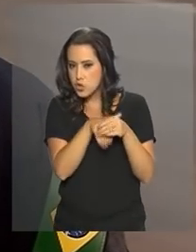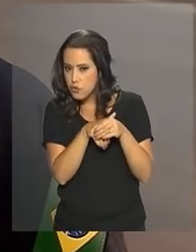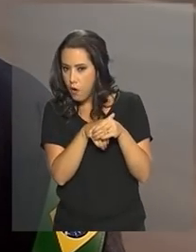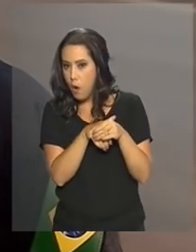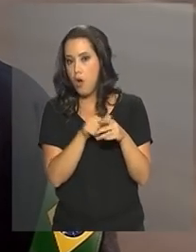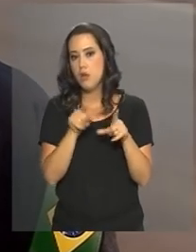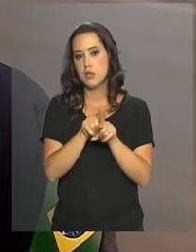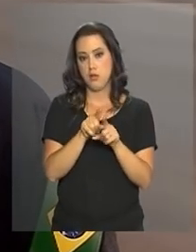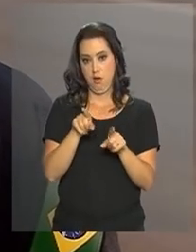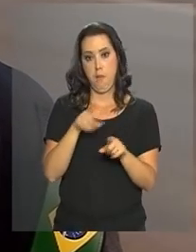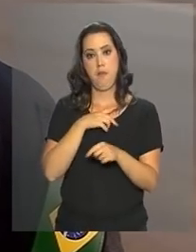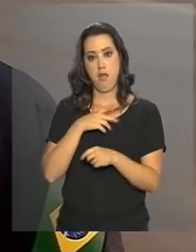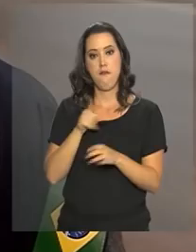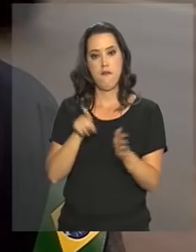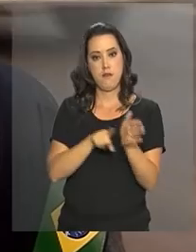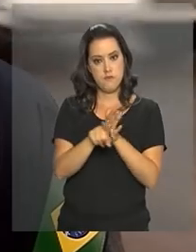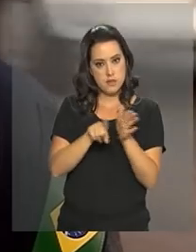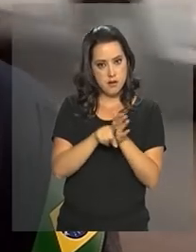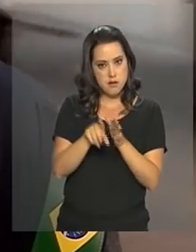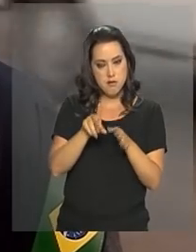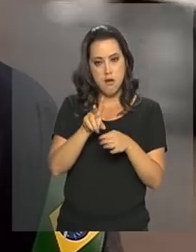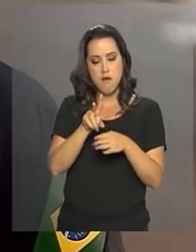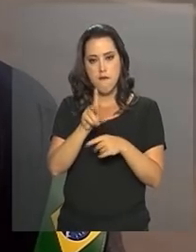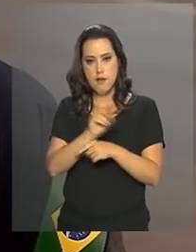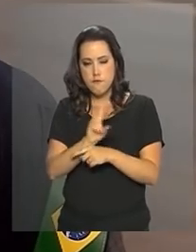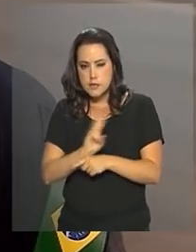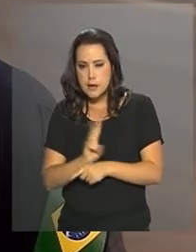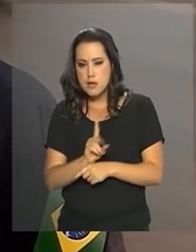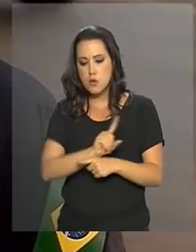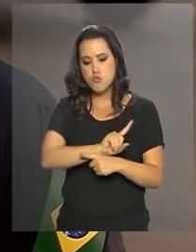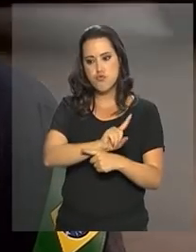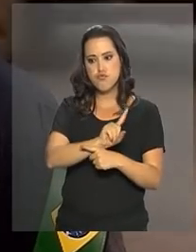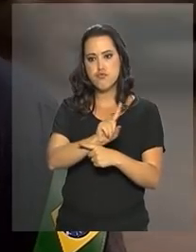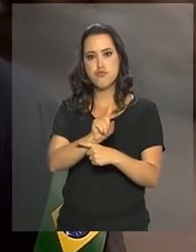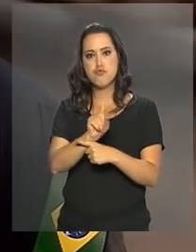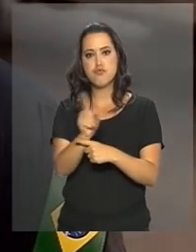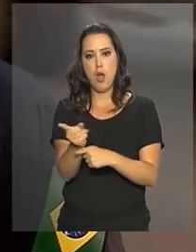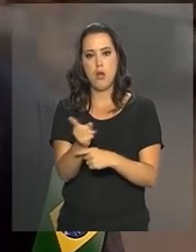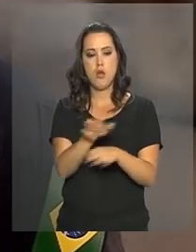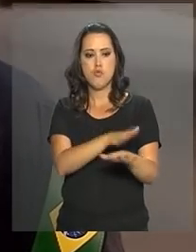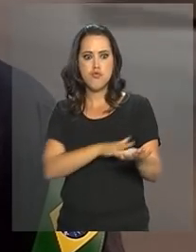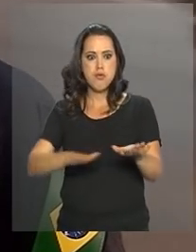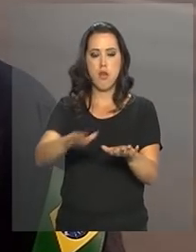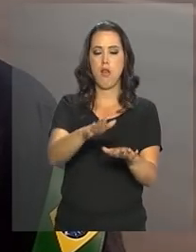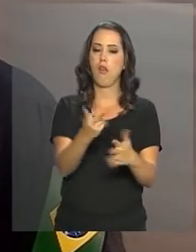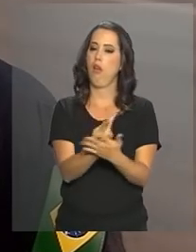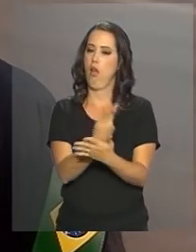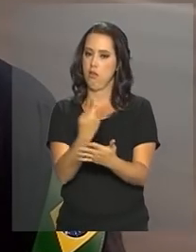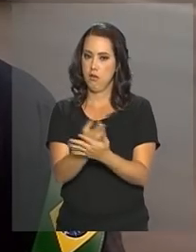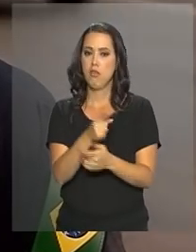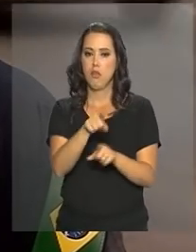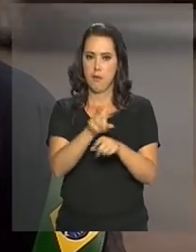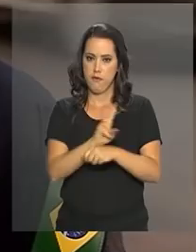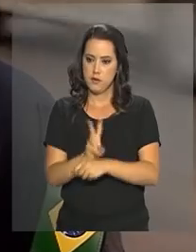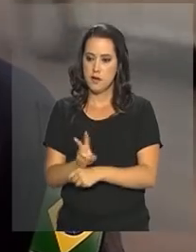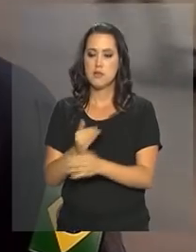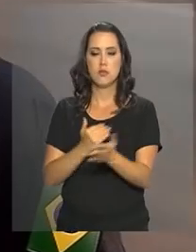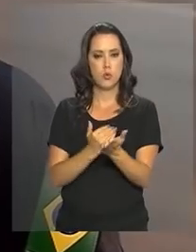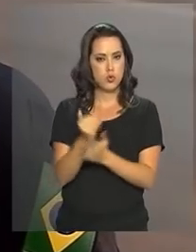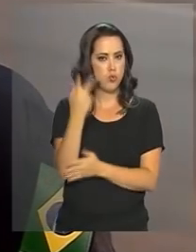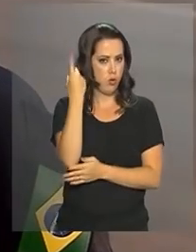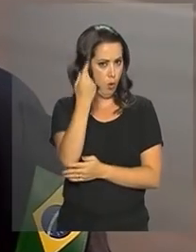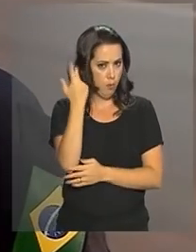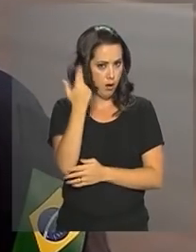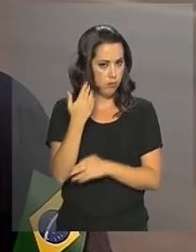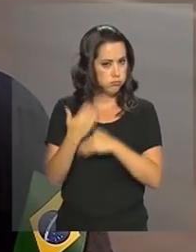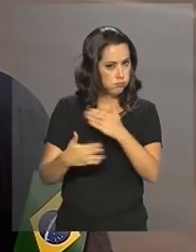fiscalizar excesso de velocidade, ultrapassagens indevidas, né? Isso também vai continuar aí sendo fiscalizado durante todos esses dias.